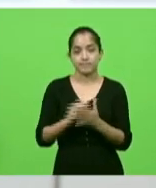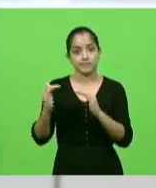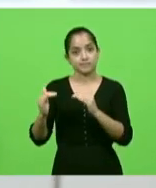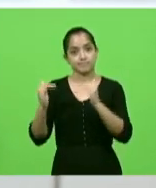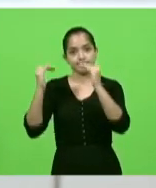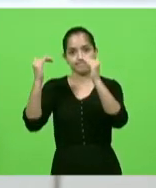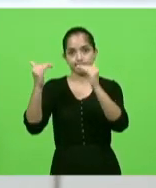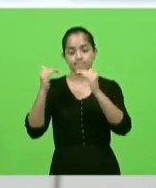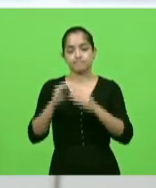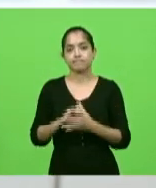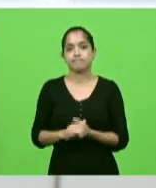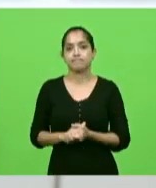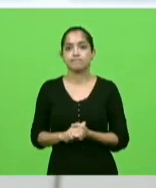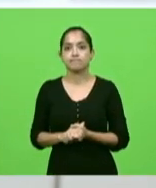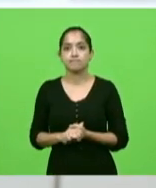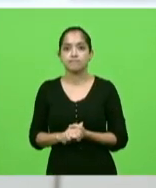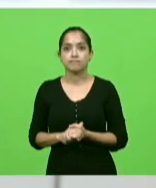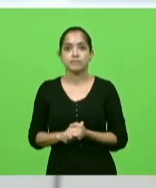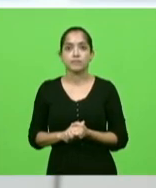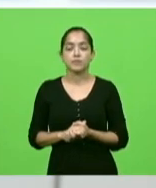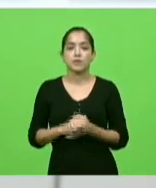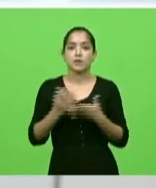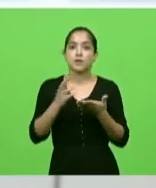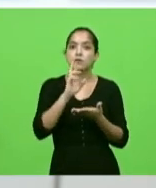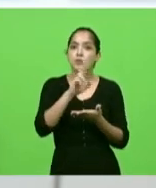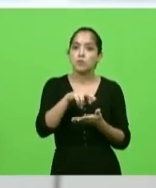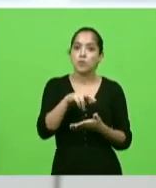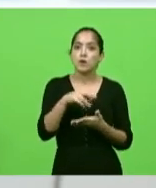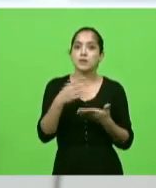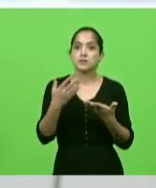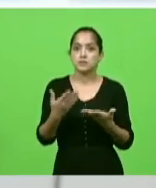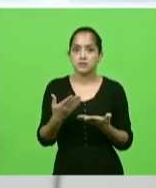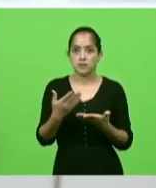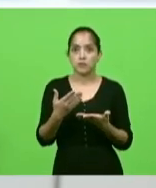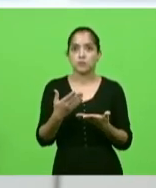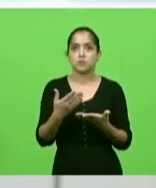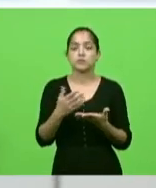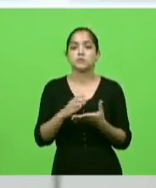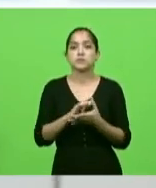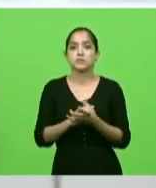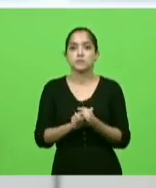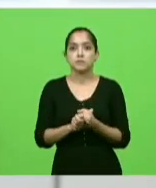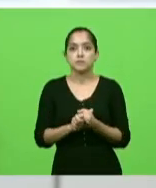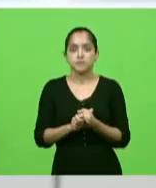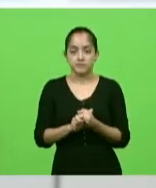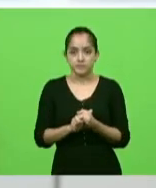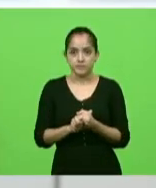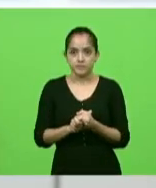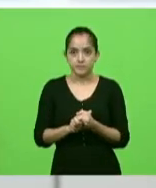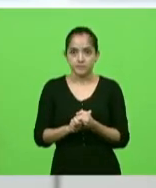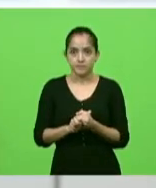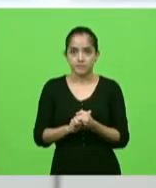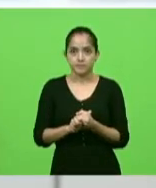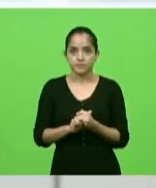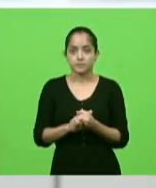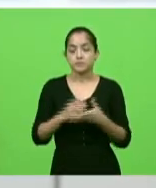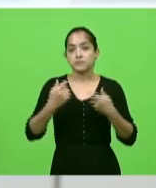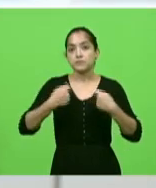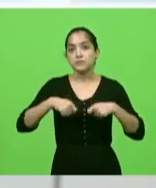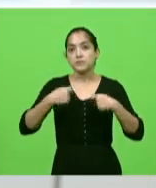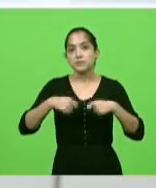e Olá boa razão Portanto o Instituto em Dublin eu posso aceitar quando